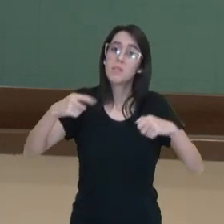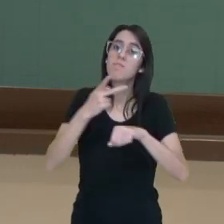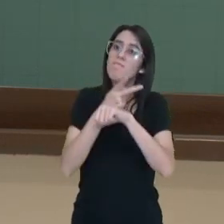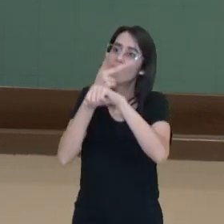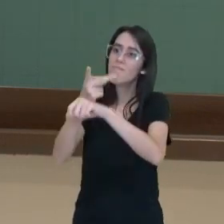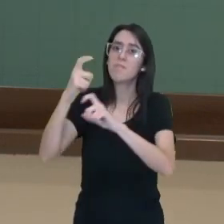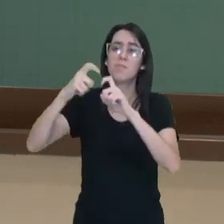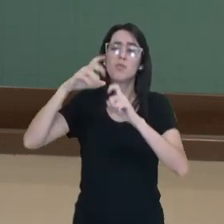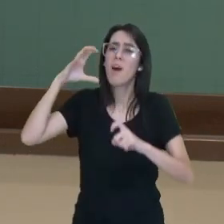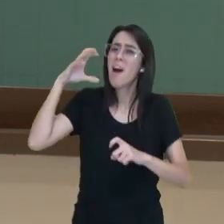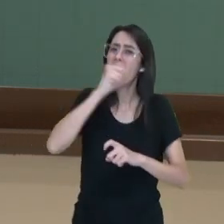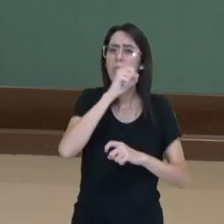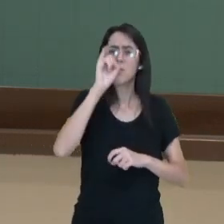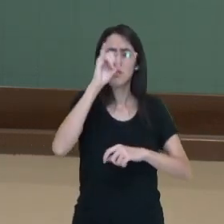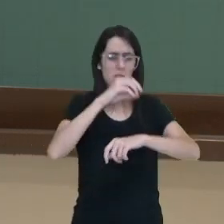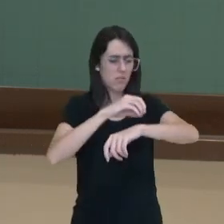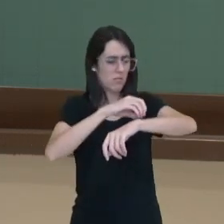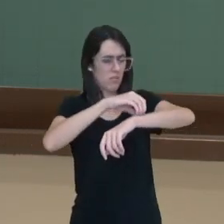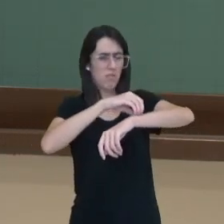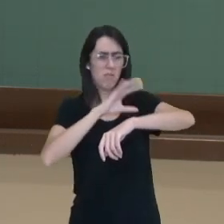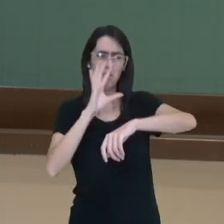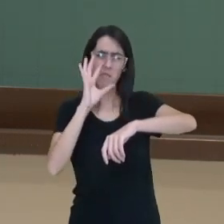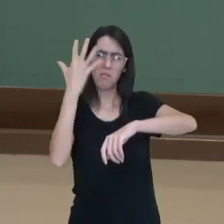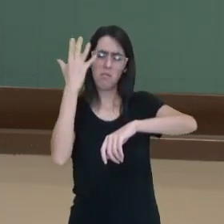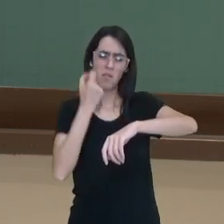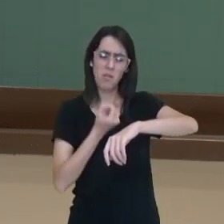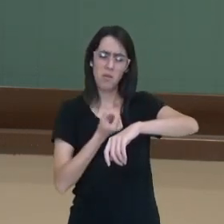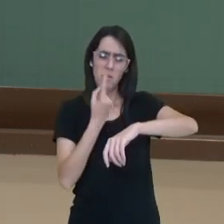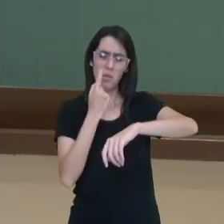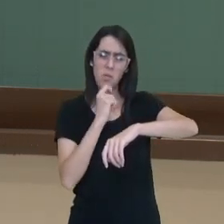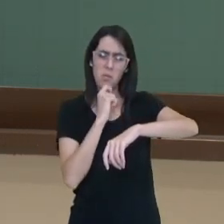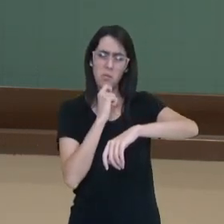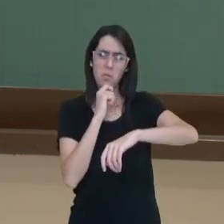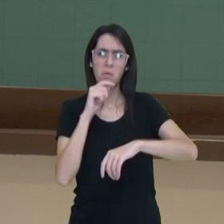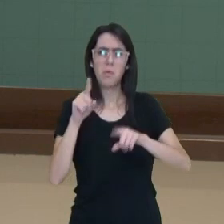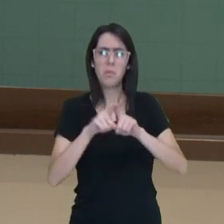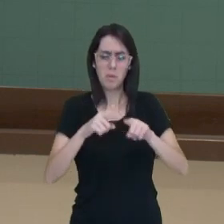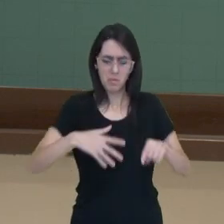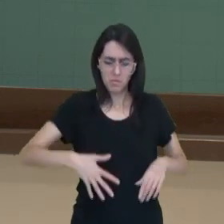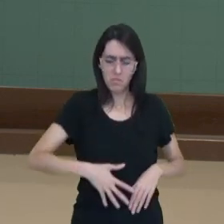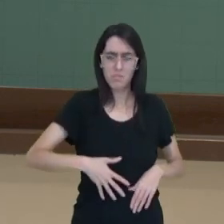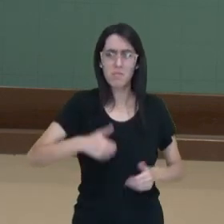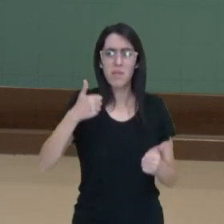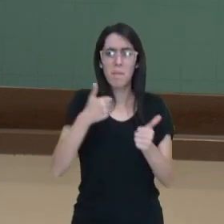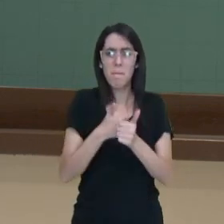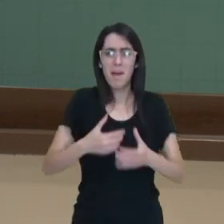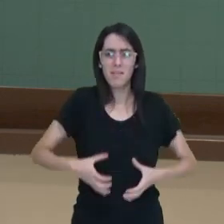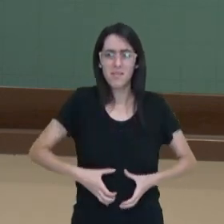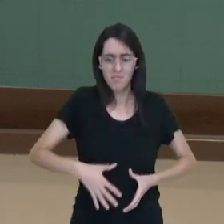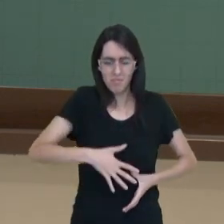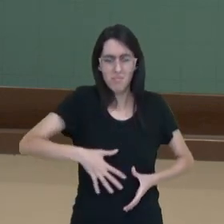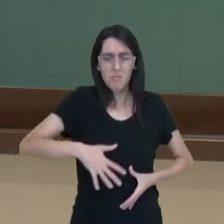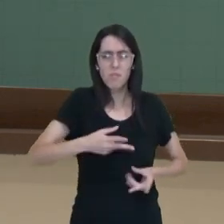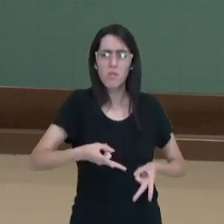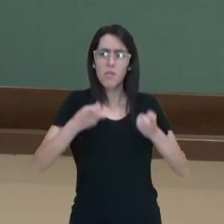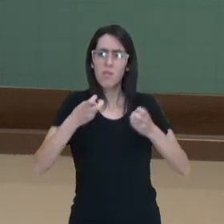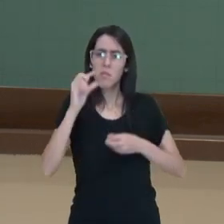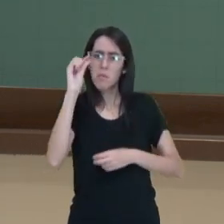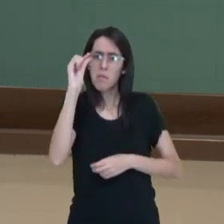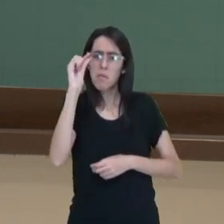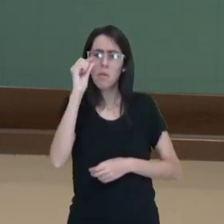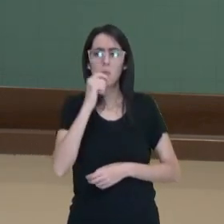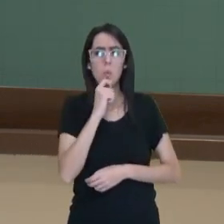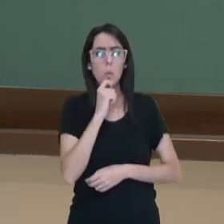logo no início. Apareceu uma ferida aqui, né, num local, né, próximo da região genital, desconfiou, vá no